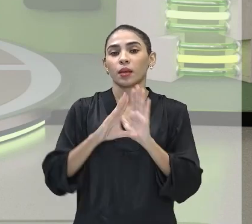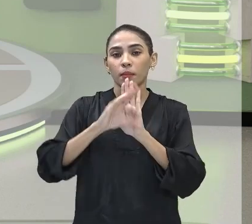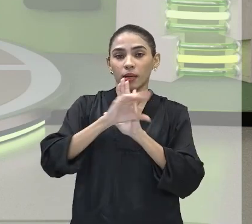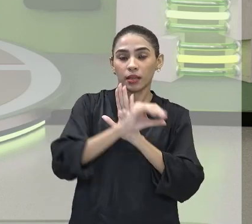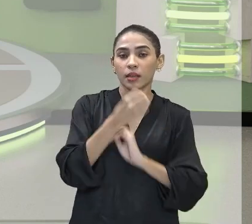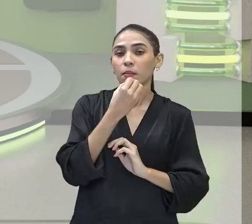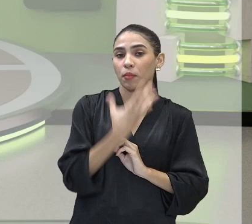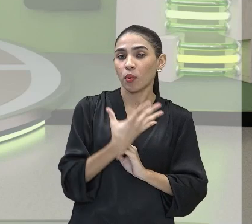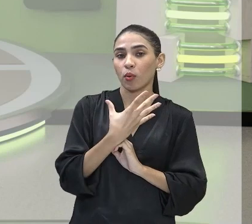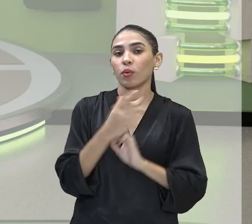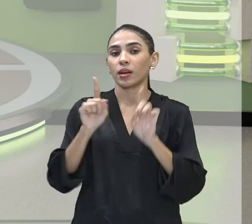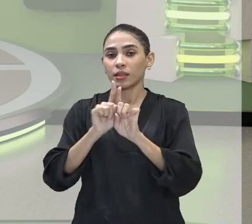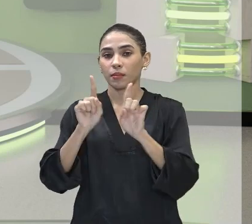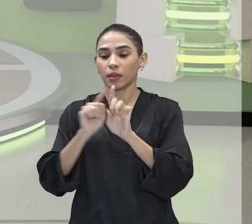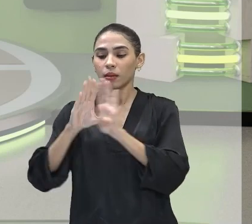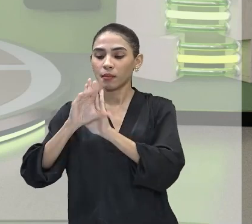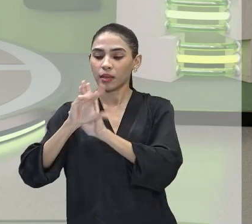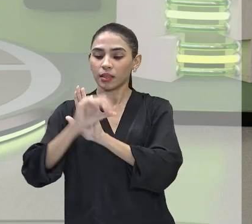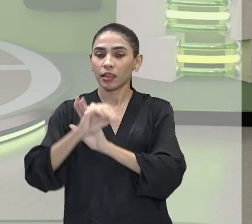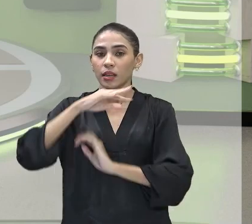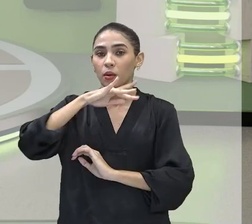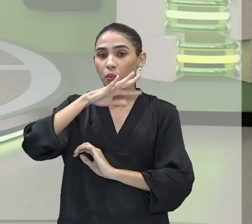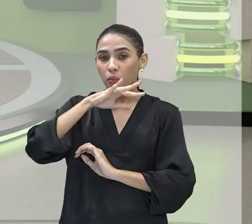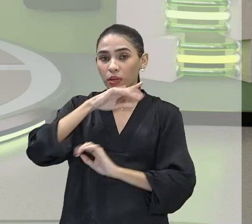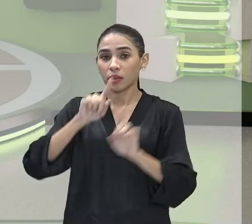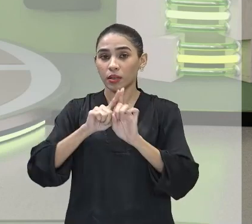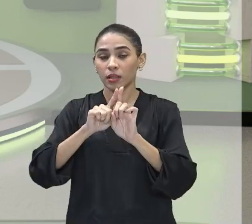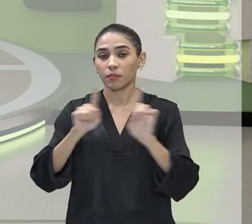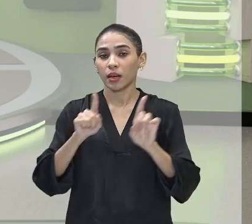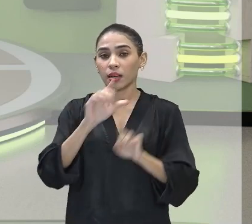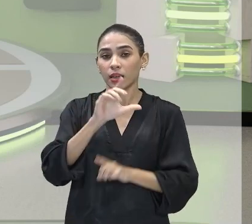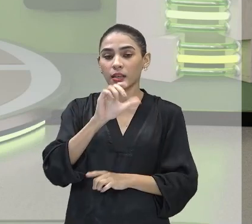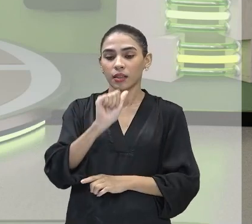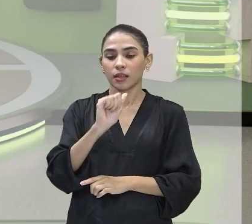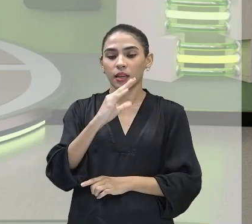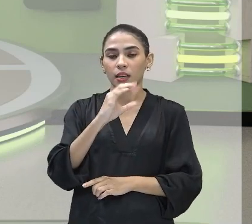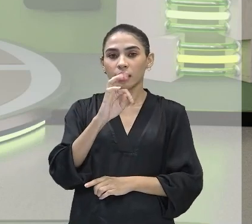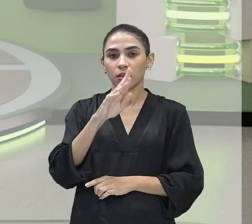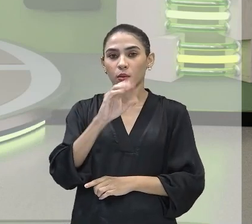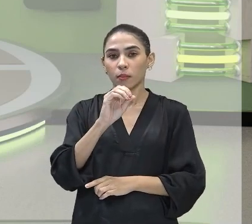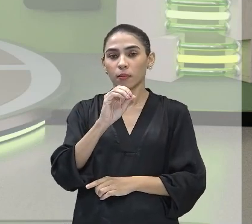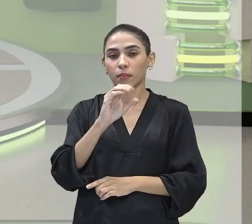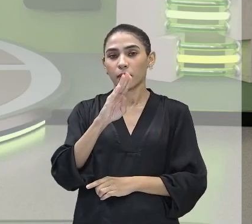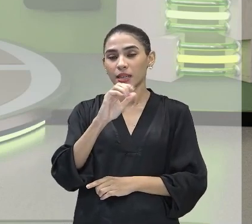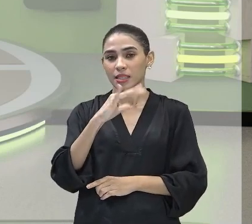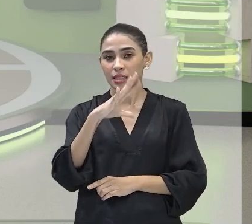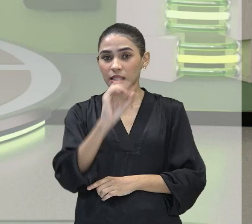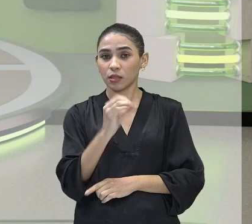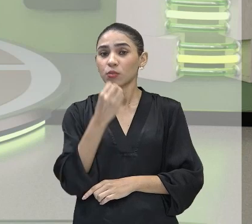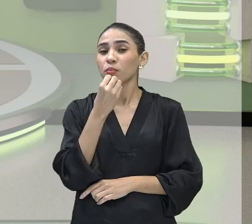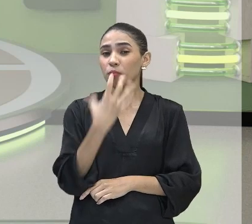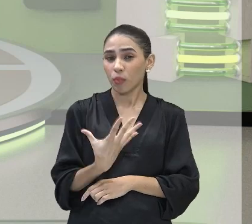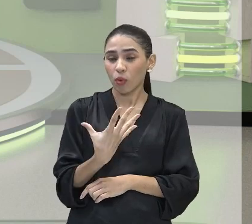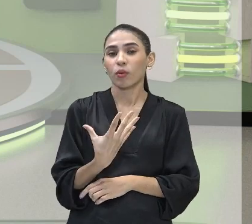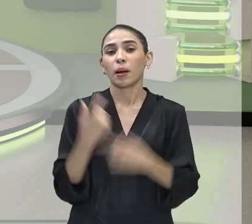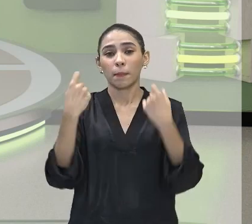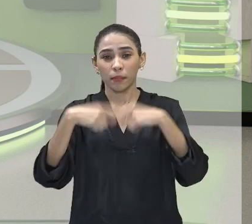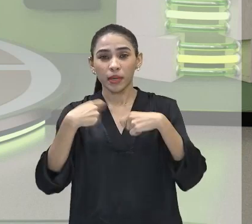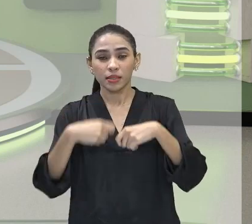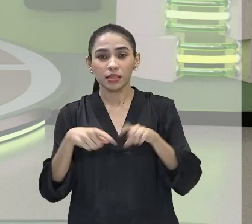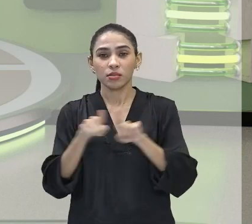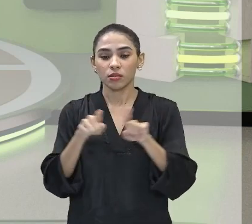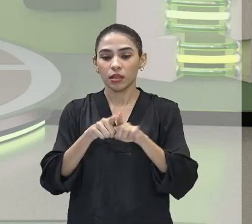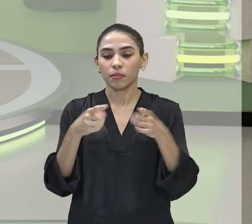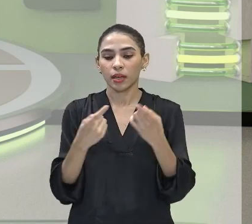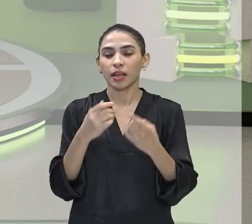bactérias que são ruins no caso dos lactobacilos são bactérias boas que precisam estar presentes no nosso trato